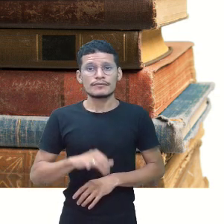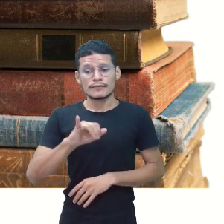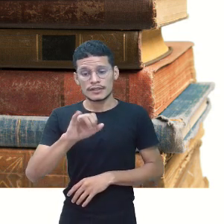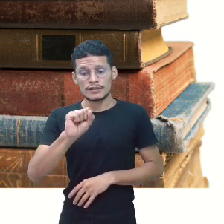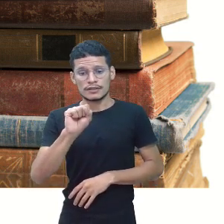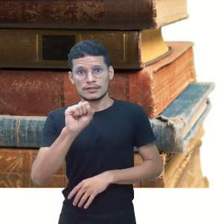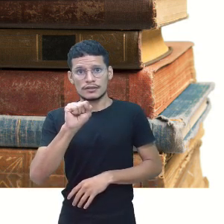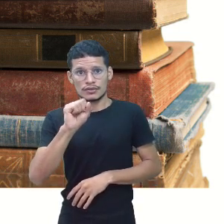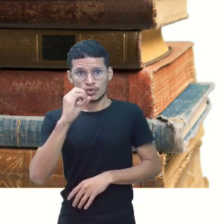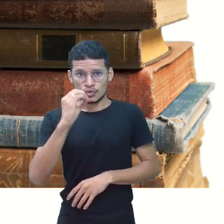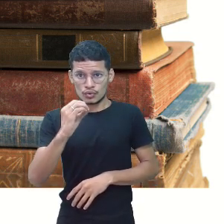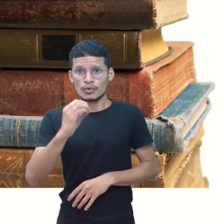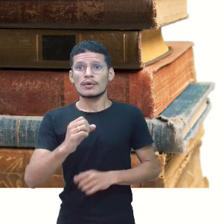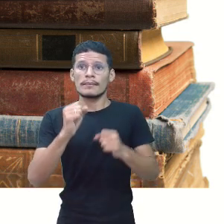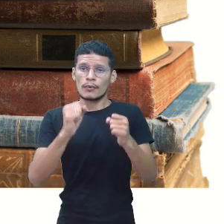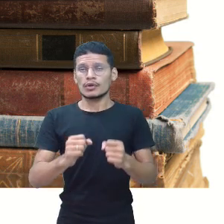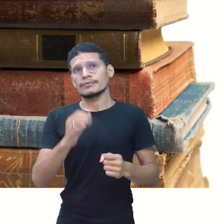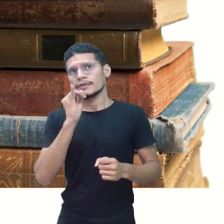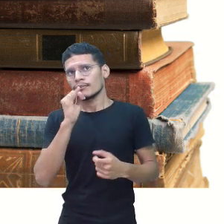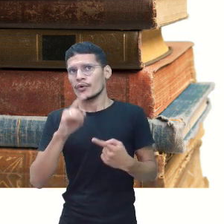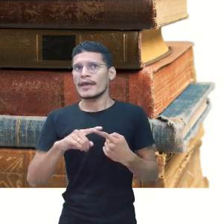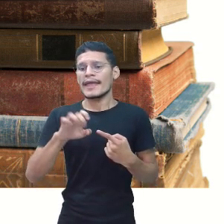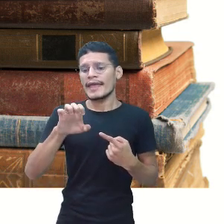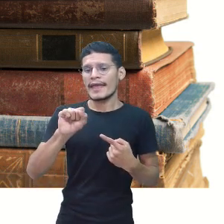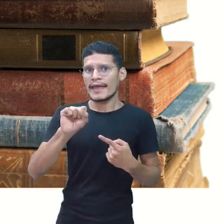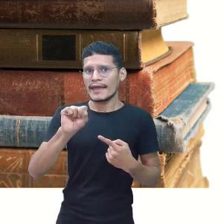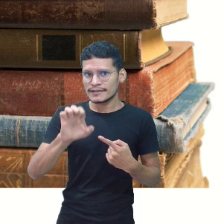pode ser representado por esses,